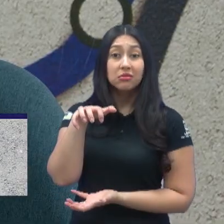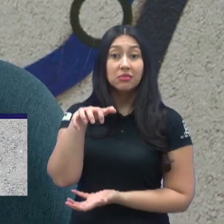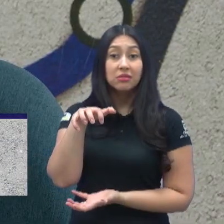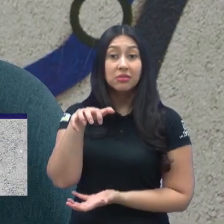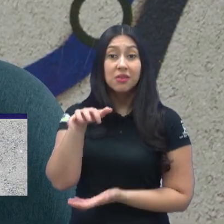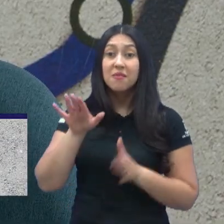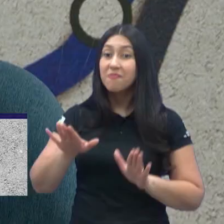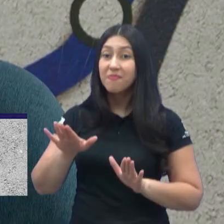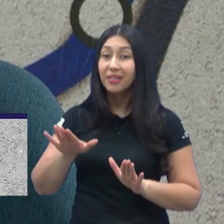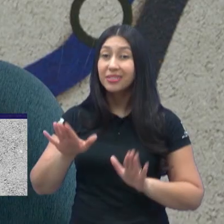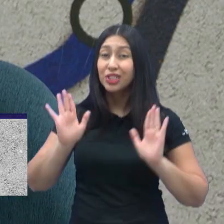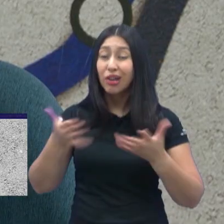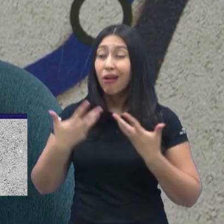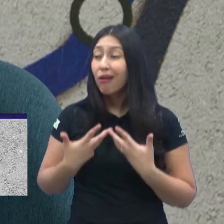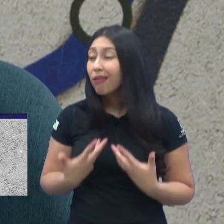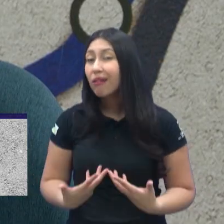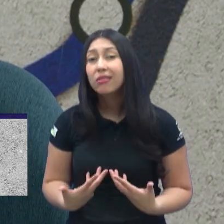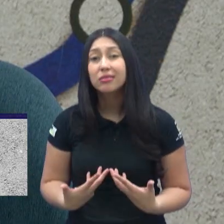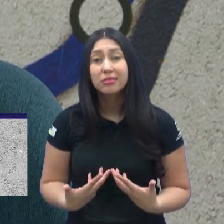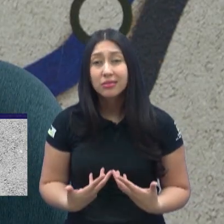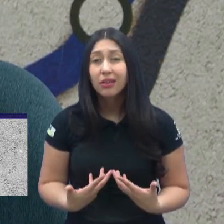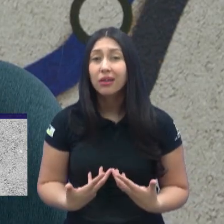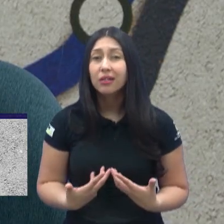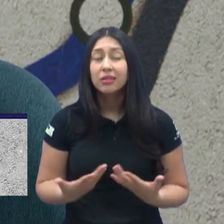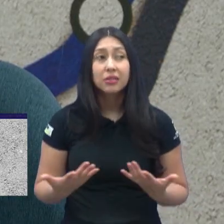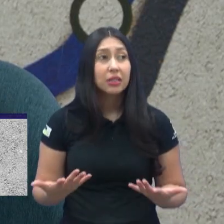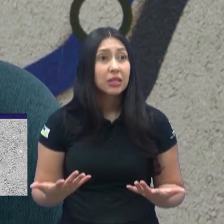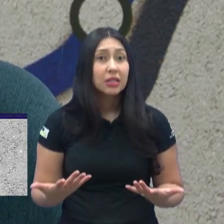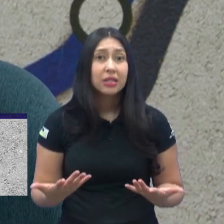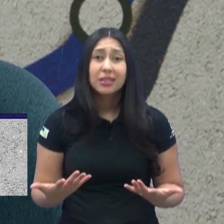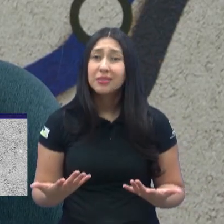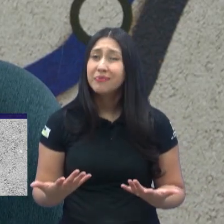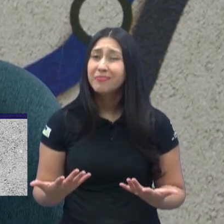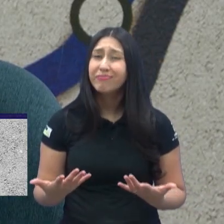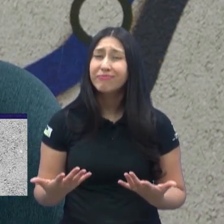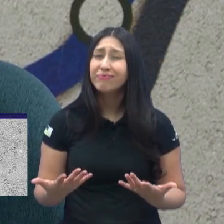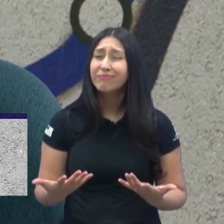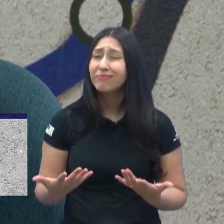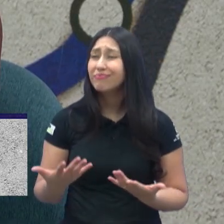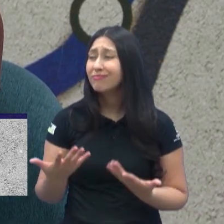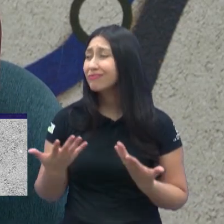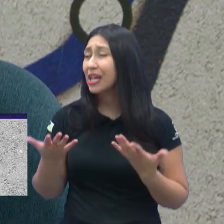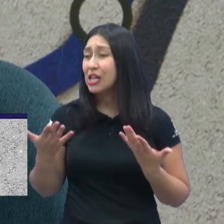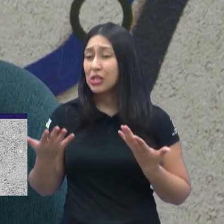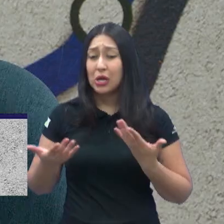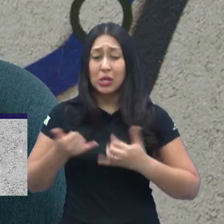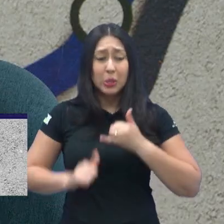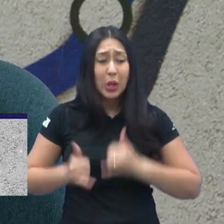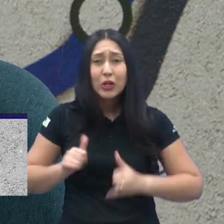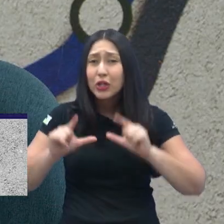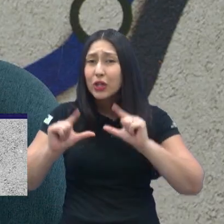o vigor, sem aquela espontaneidade para trabalhar e com o problema em